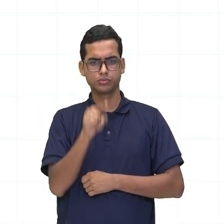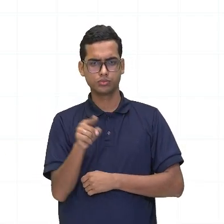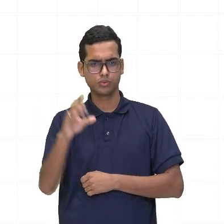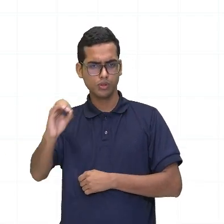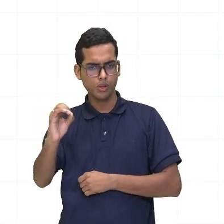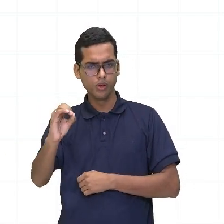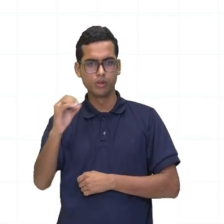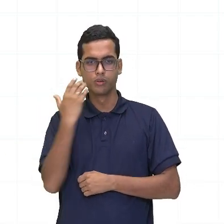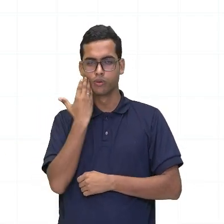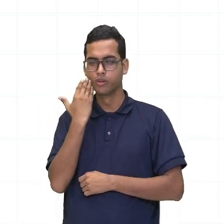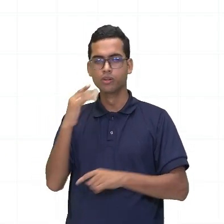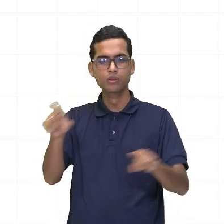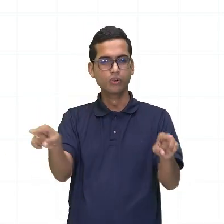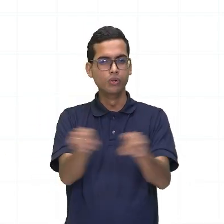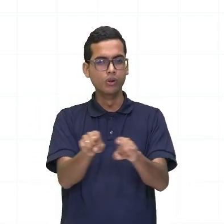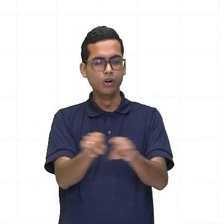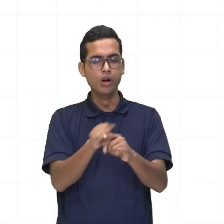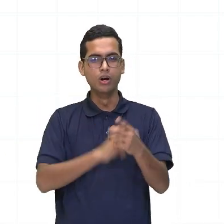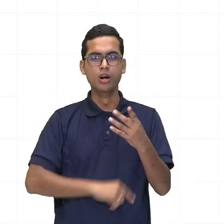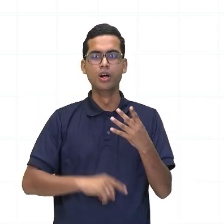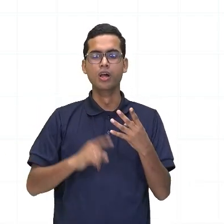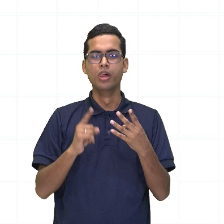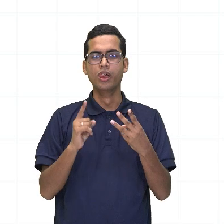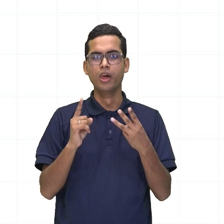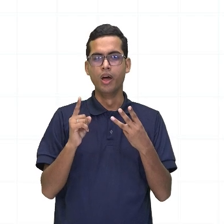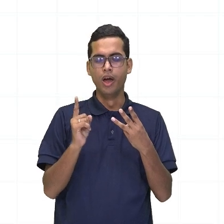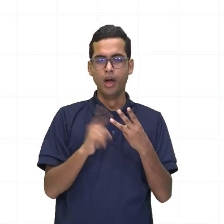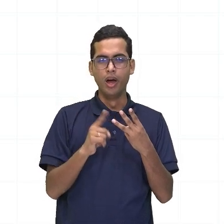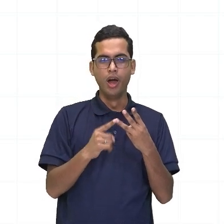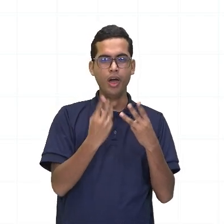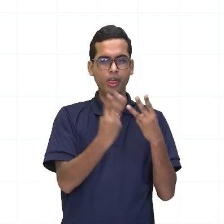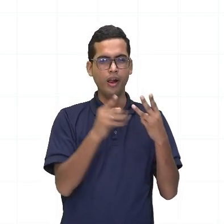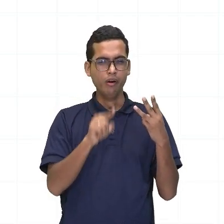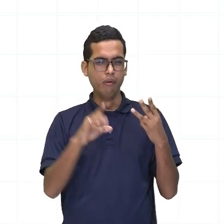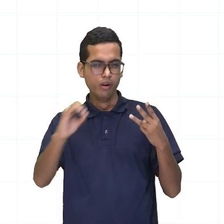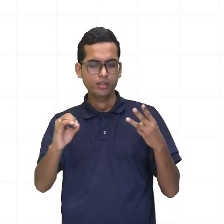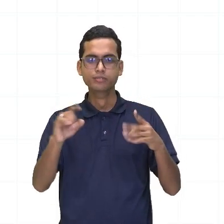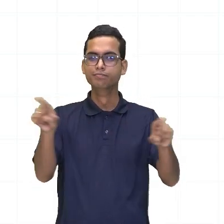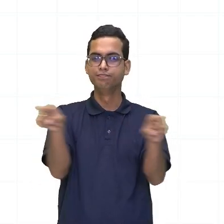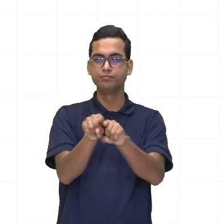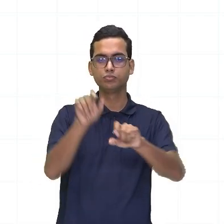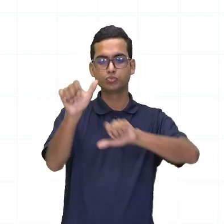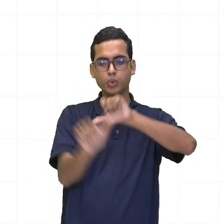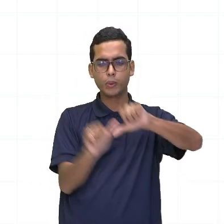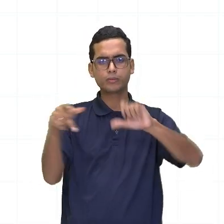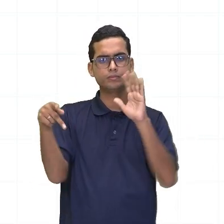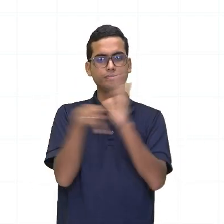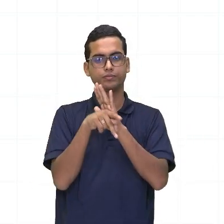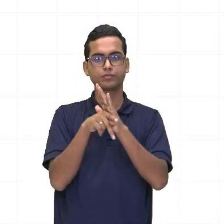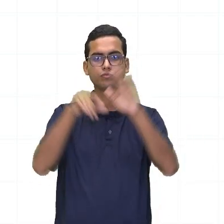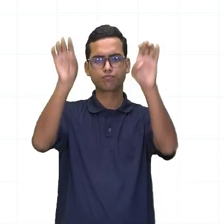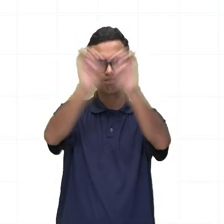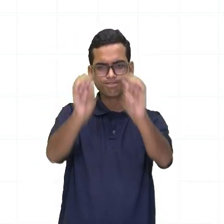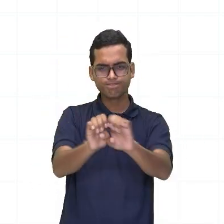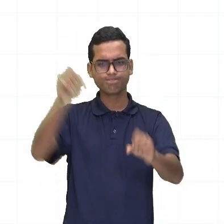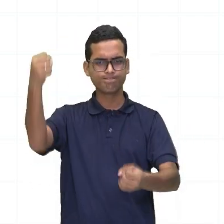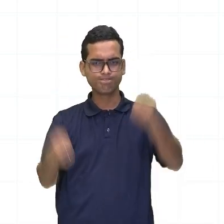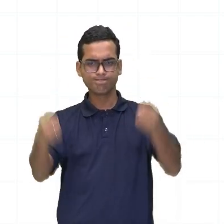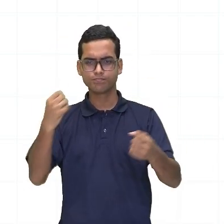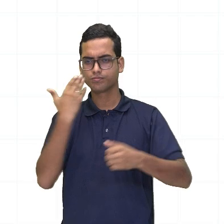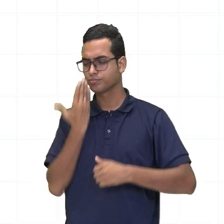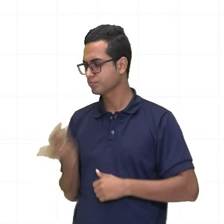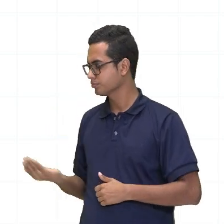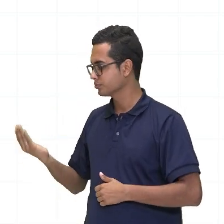e o 3.0. Aí você já observa que muda até mesmo, né, a aparência do carro, porque geralmente esses motores